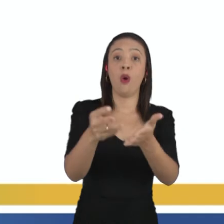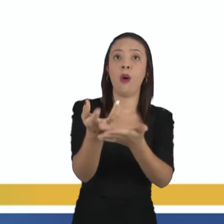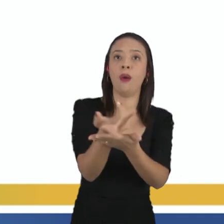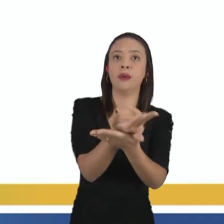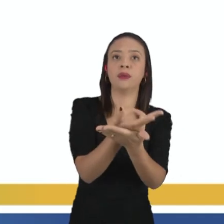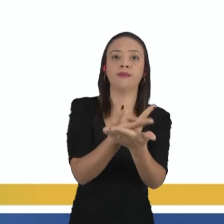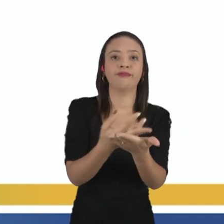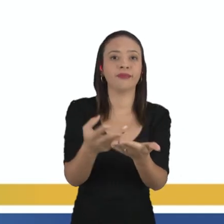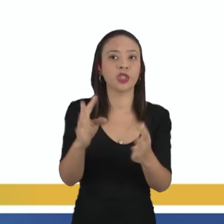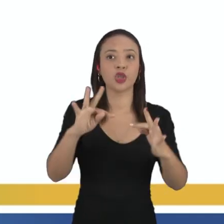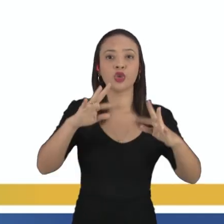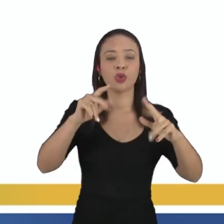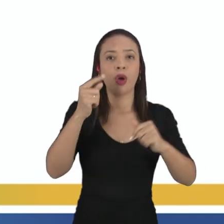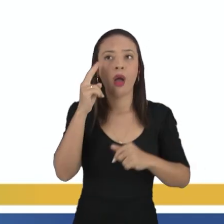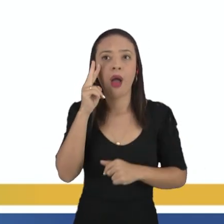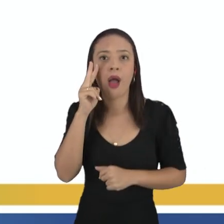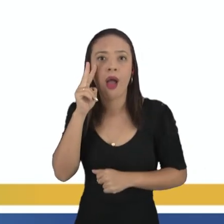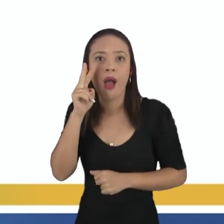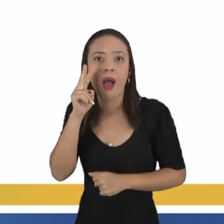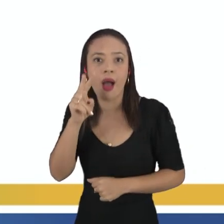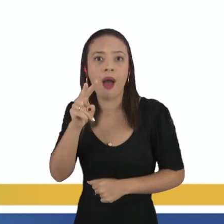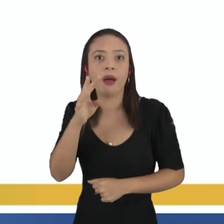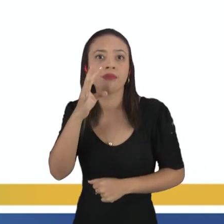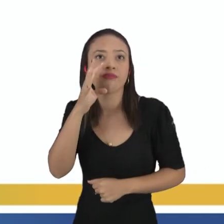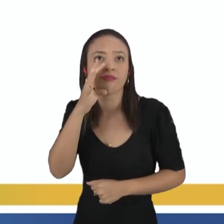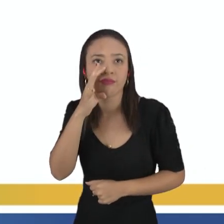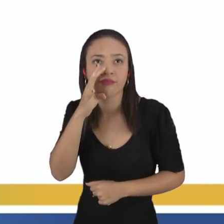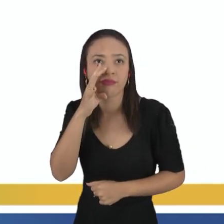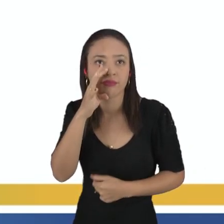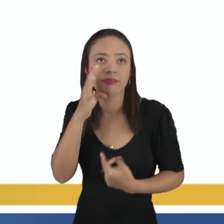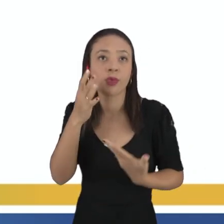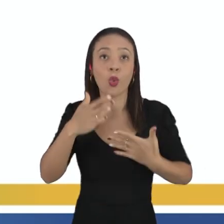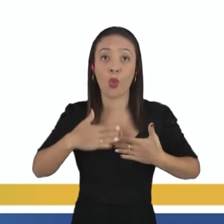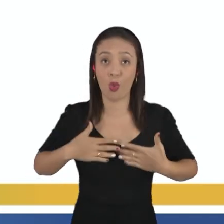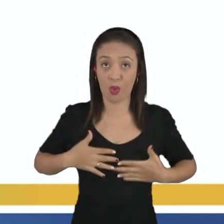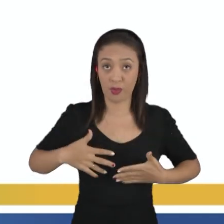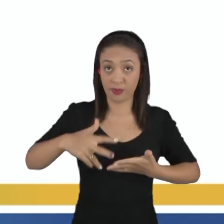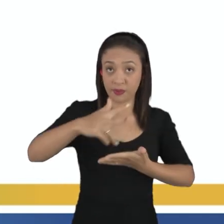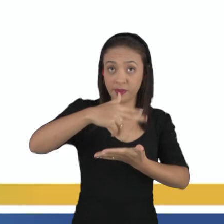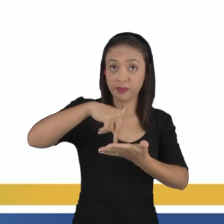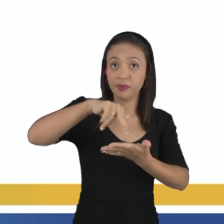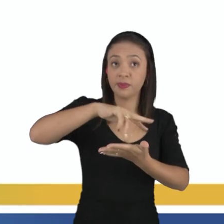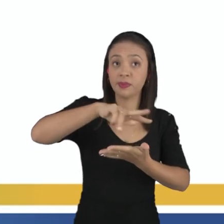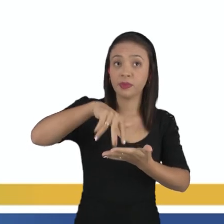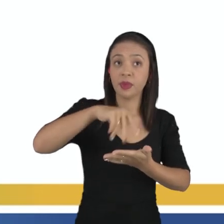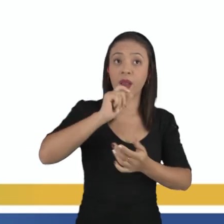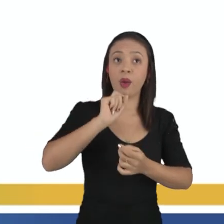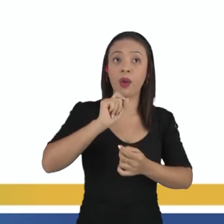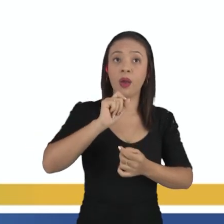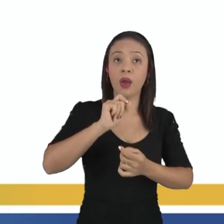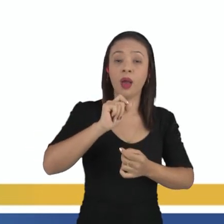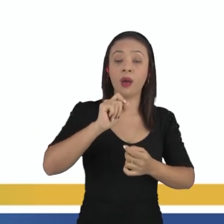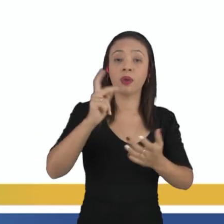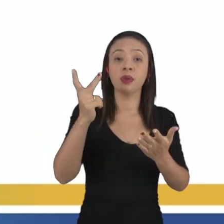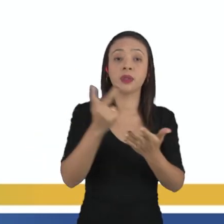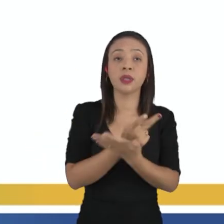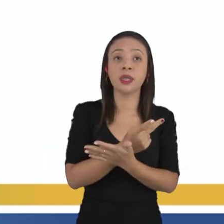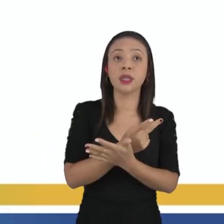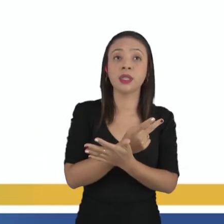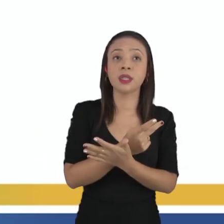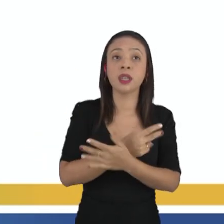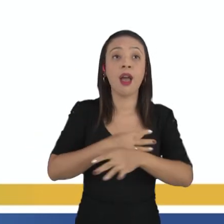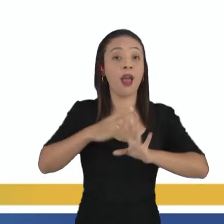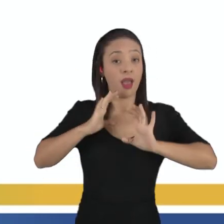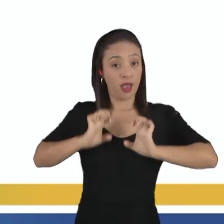ser admirada, e não um objeto artístico. Um corpo dançante da dança contemporânea se dá em uma